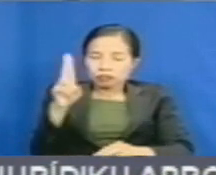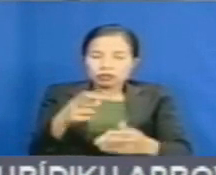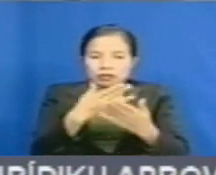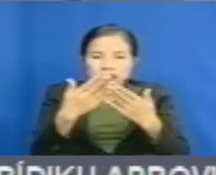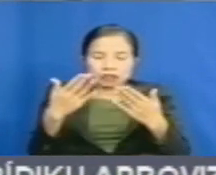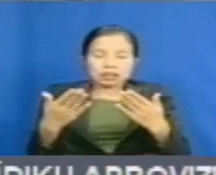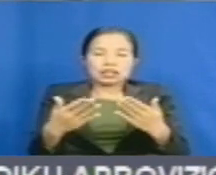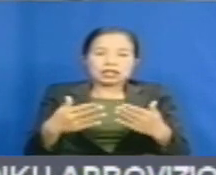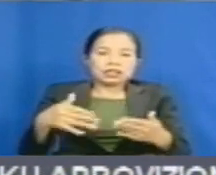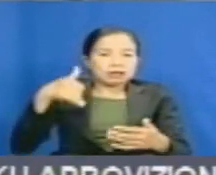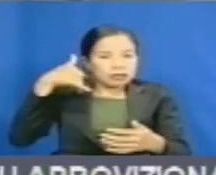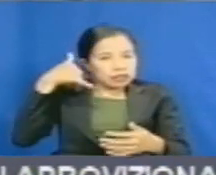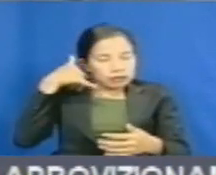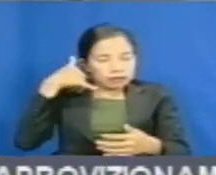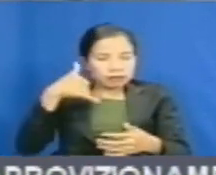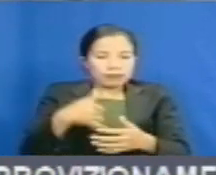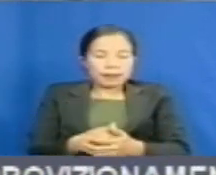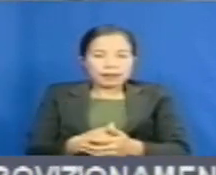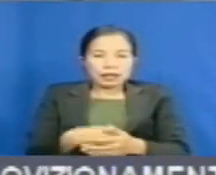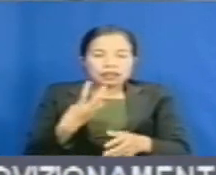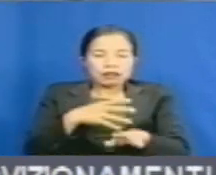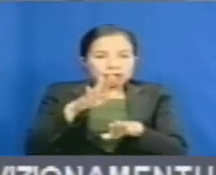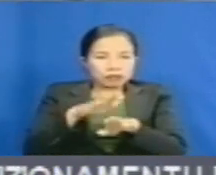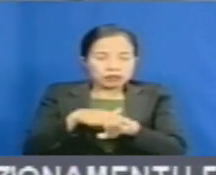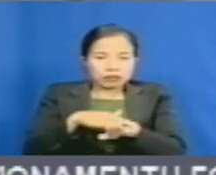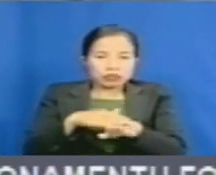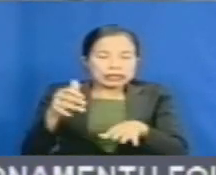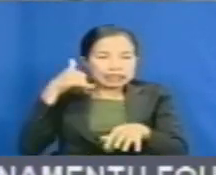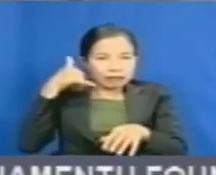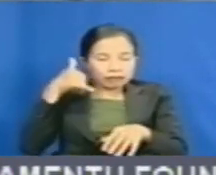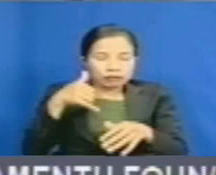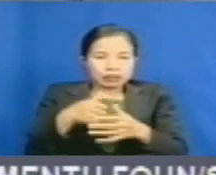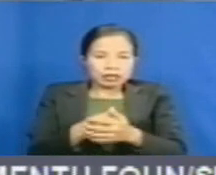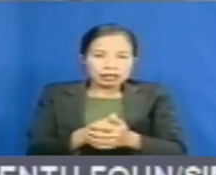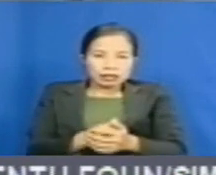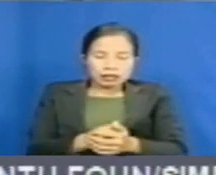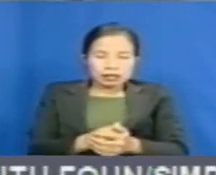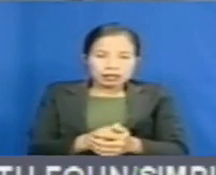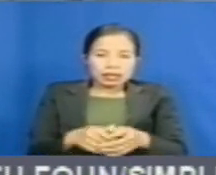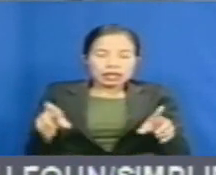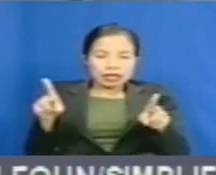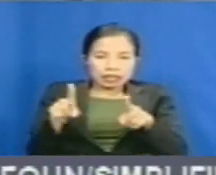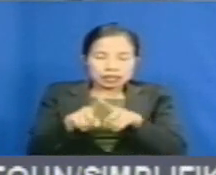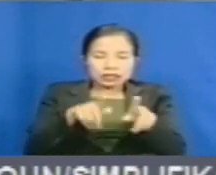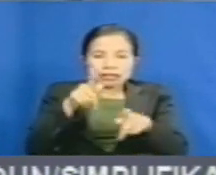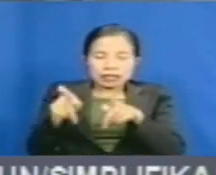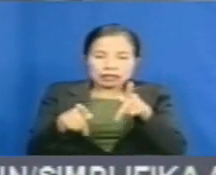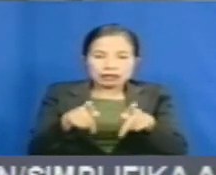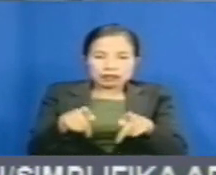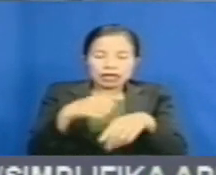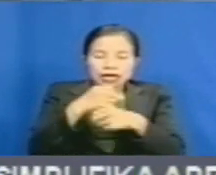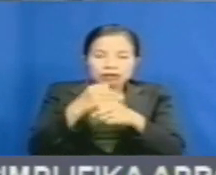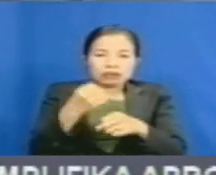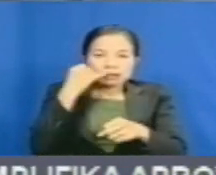equipamento ida ne be sofisticado, ita bolu kapi Android. Nebe assim que o enumerador se entrevista, dados